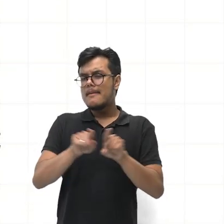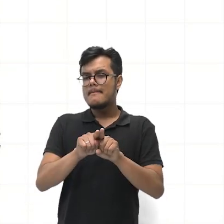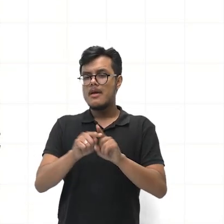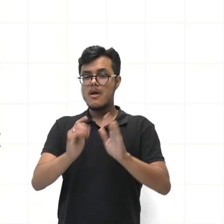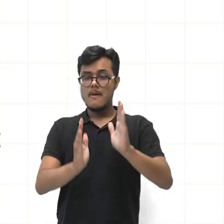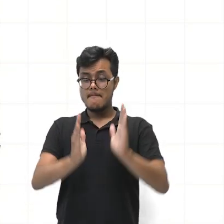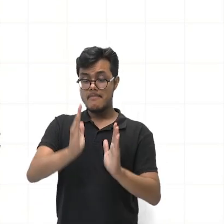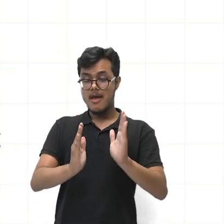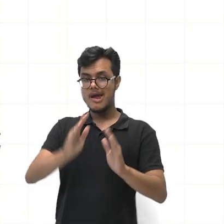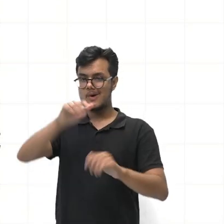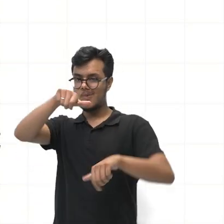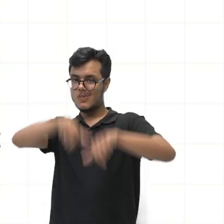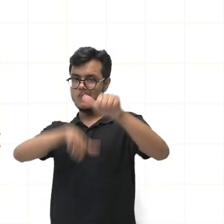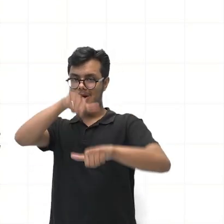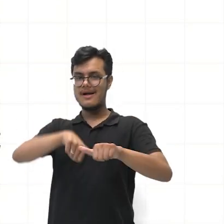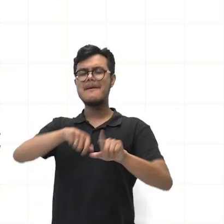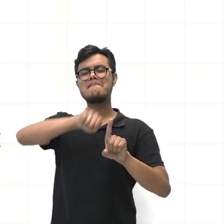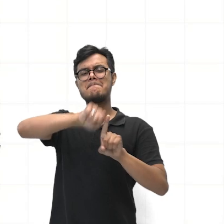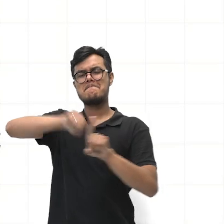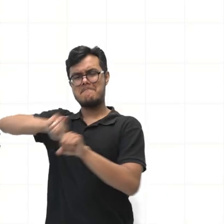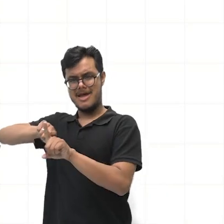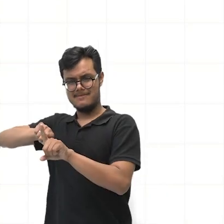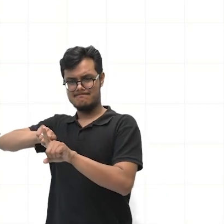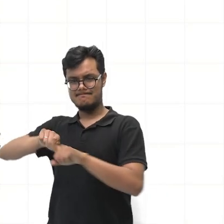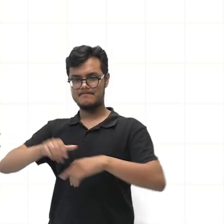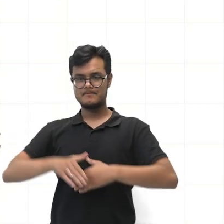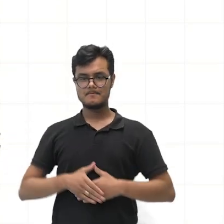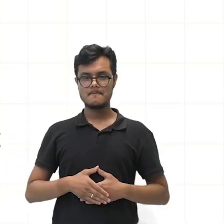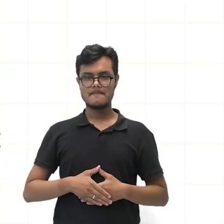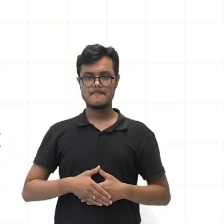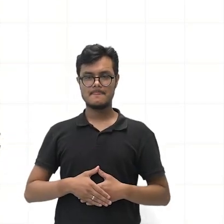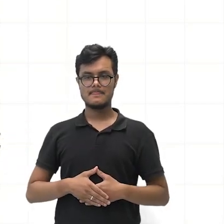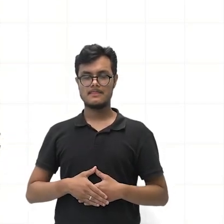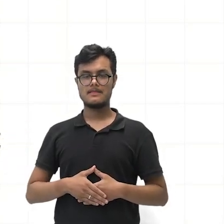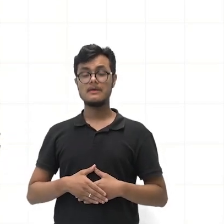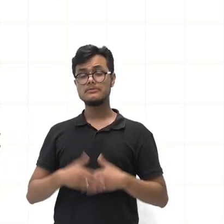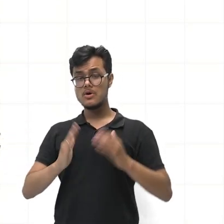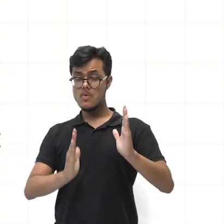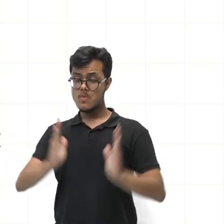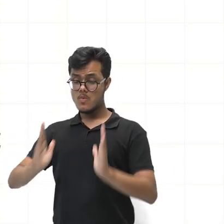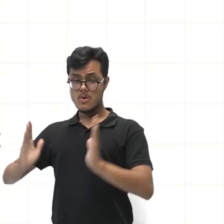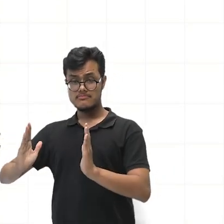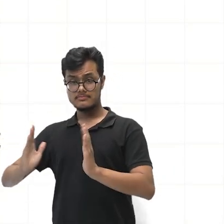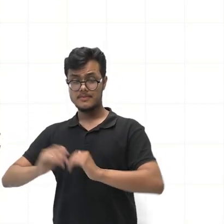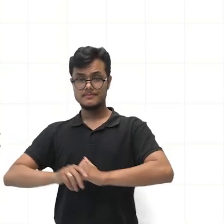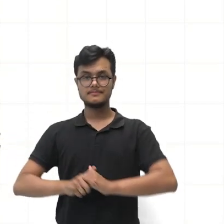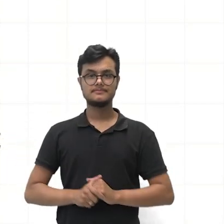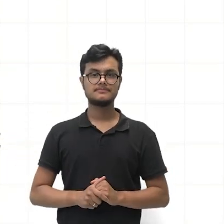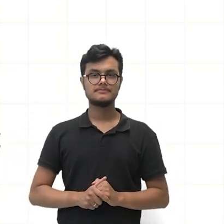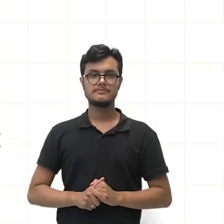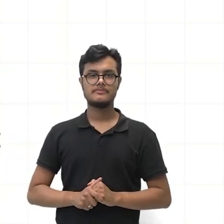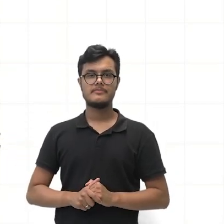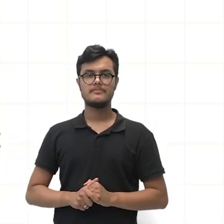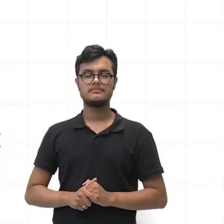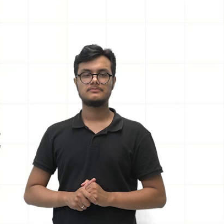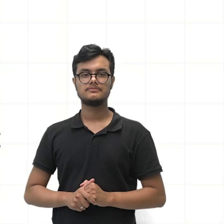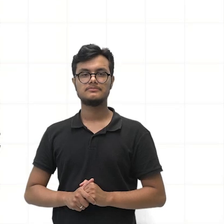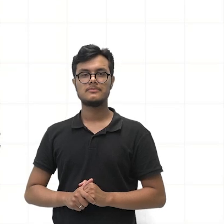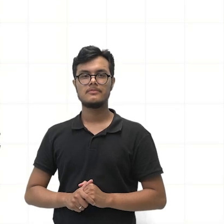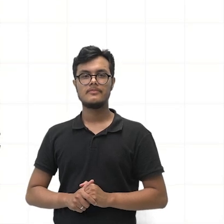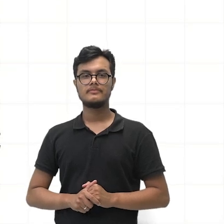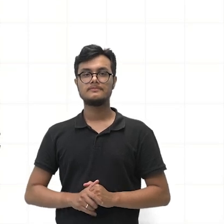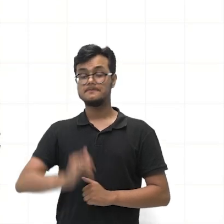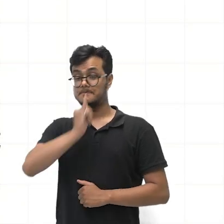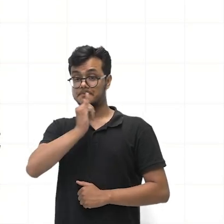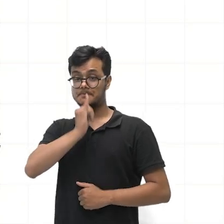análise desses itens ao longo de um determinado intervalo de tempo. Que intervalo de